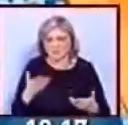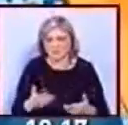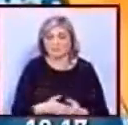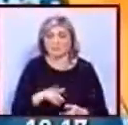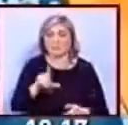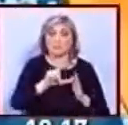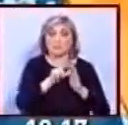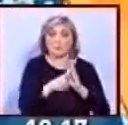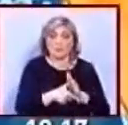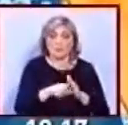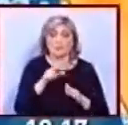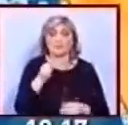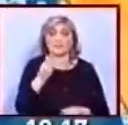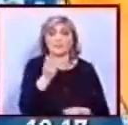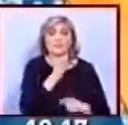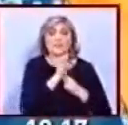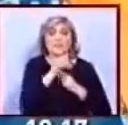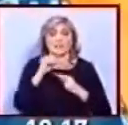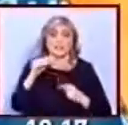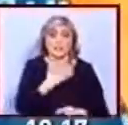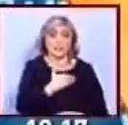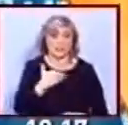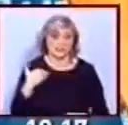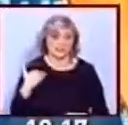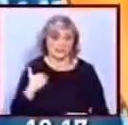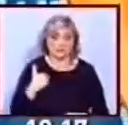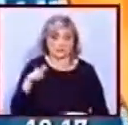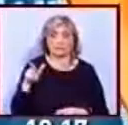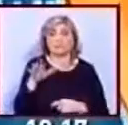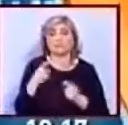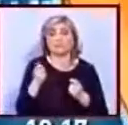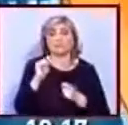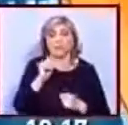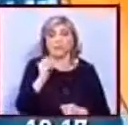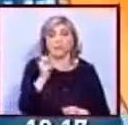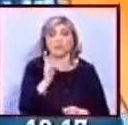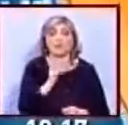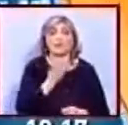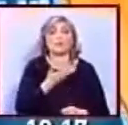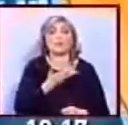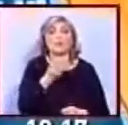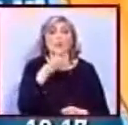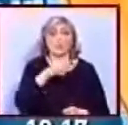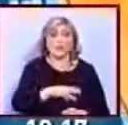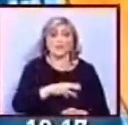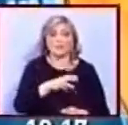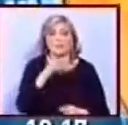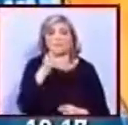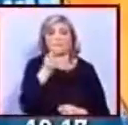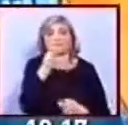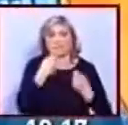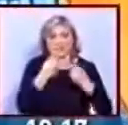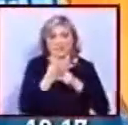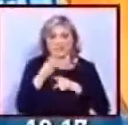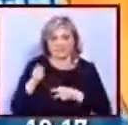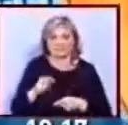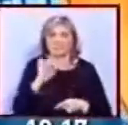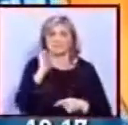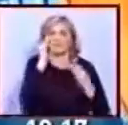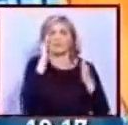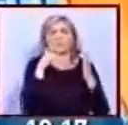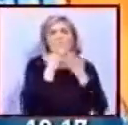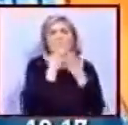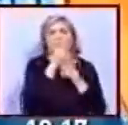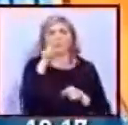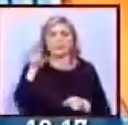O projeto de geração saudável promovido pela Ordem dos Farmacêuticos está a levar às escolas informação sobre saúde, alimentação